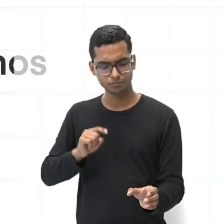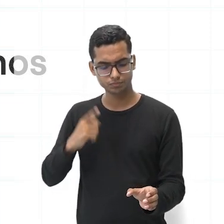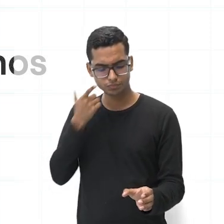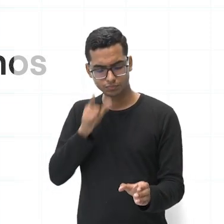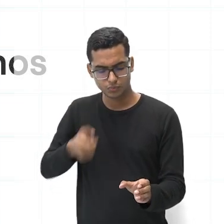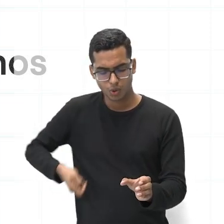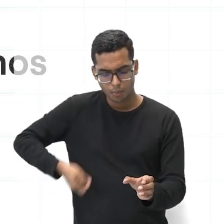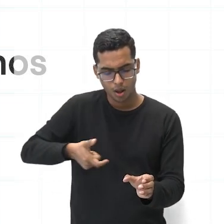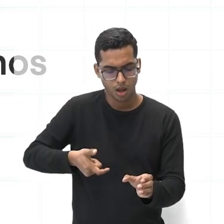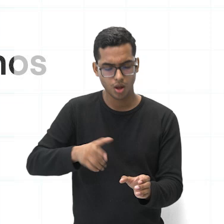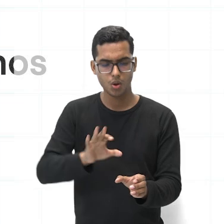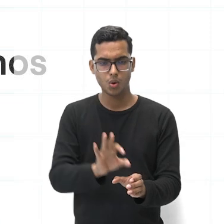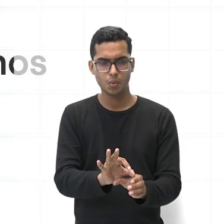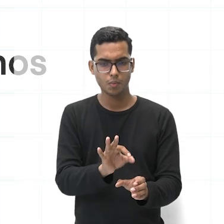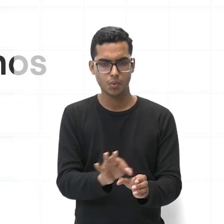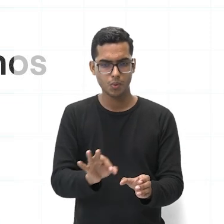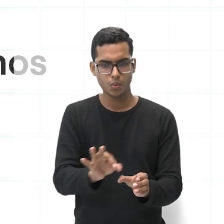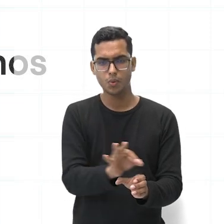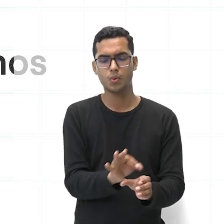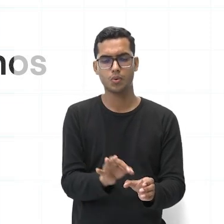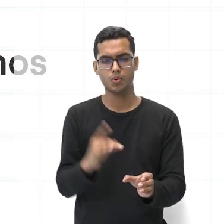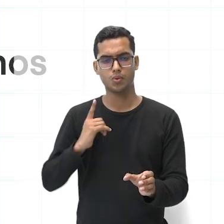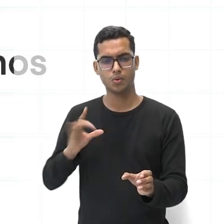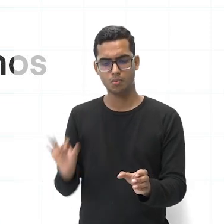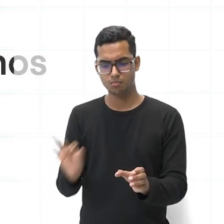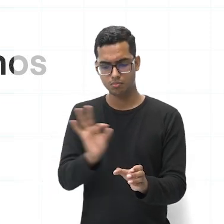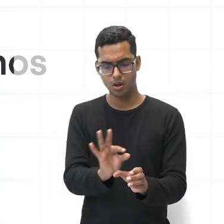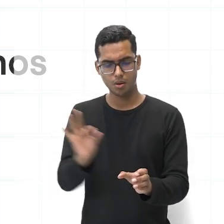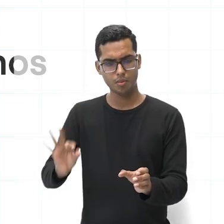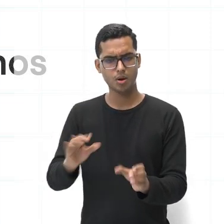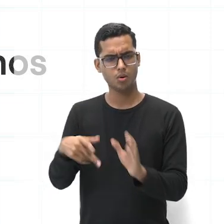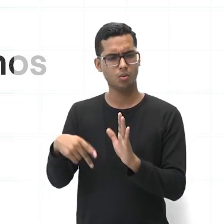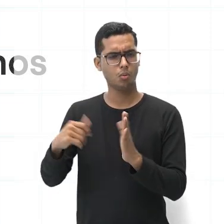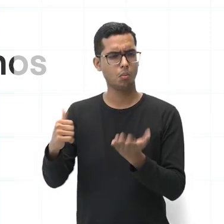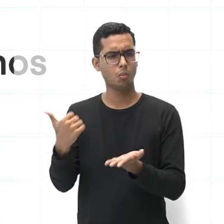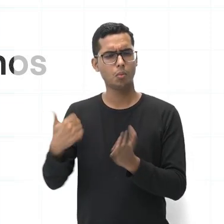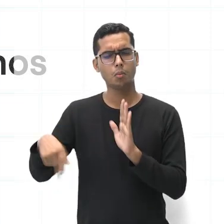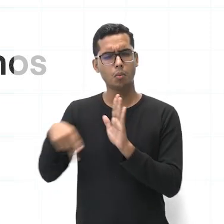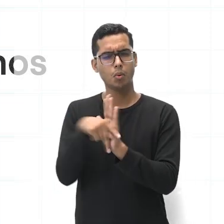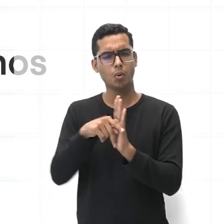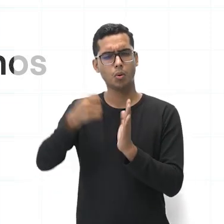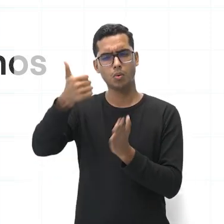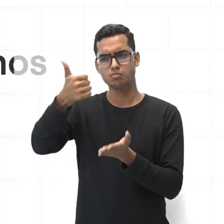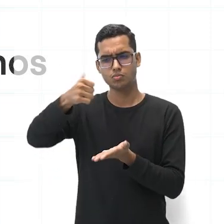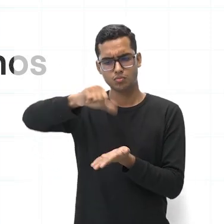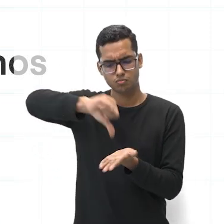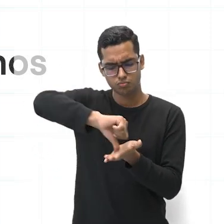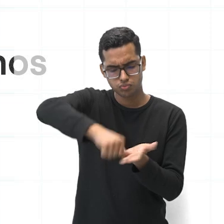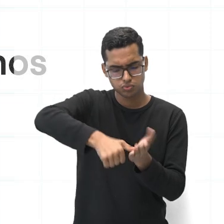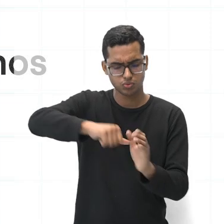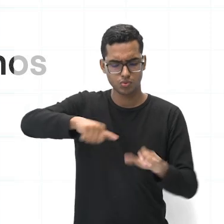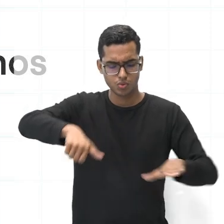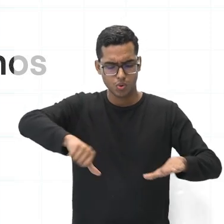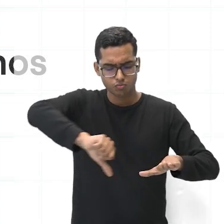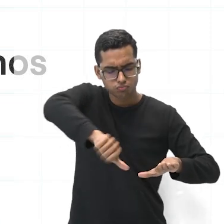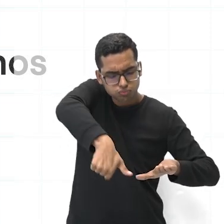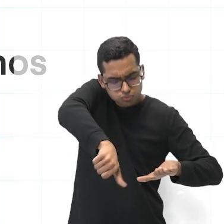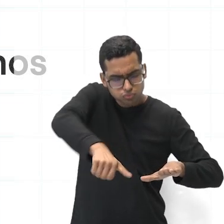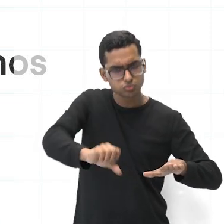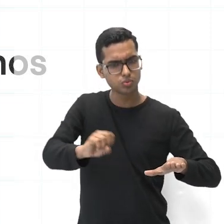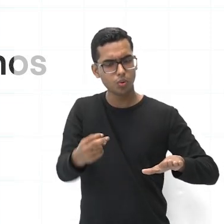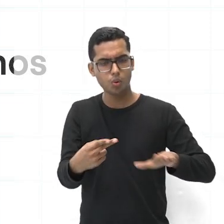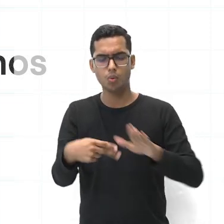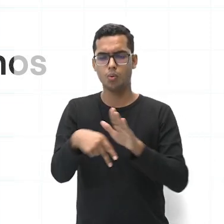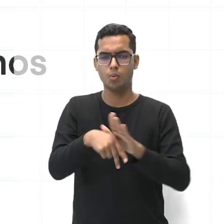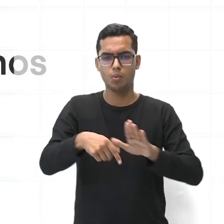buraquinho ali no chão. O buraco na terra ele costuma ser feito com o próprio dedão ali, ou com o calcanhar, com o pé. E em